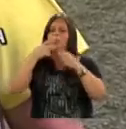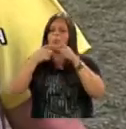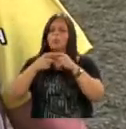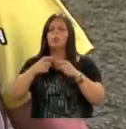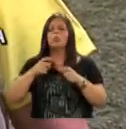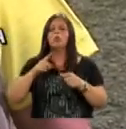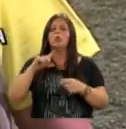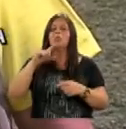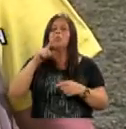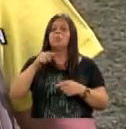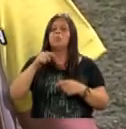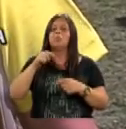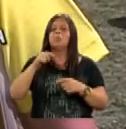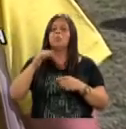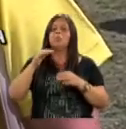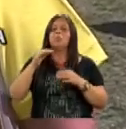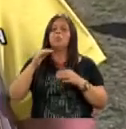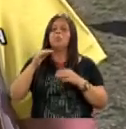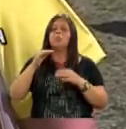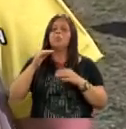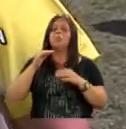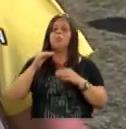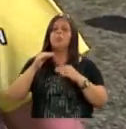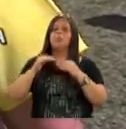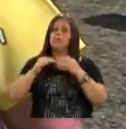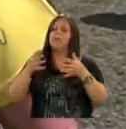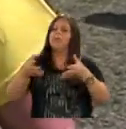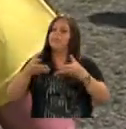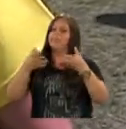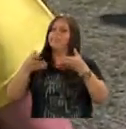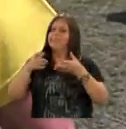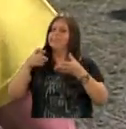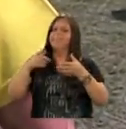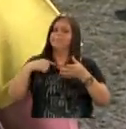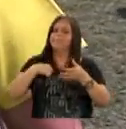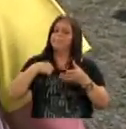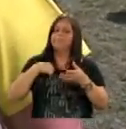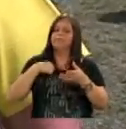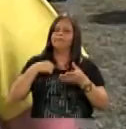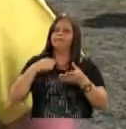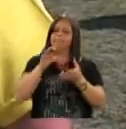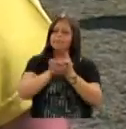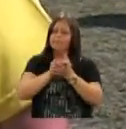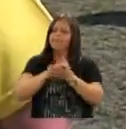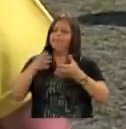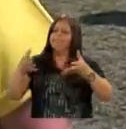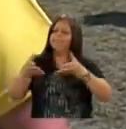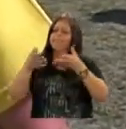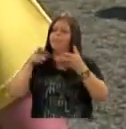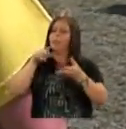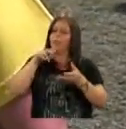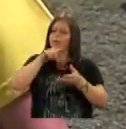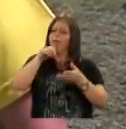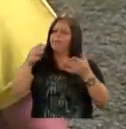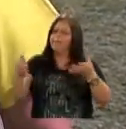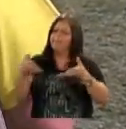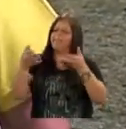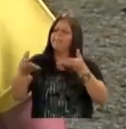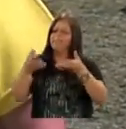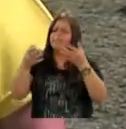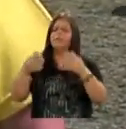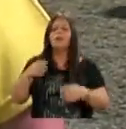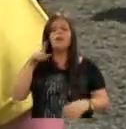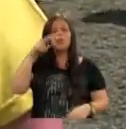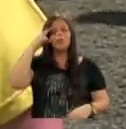ele só foi conhecer melhor a gente sempre incentivando ele eu o meu marido e os irmão né quero seu